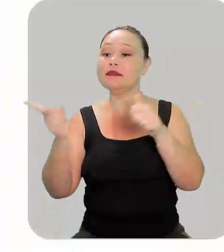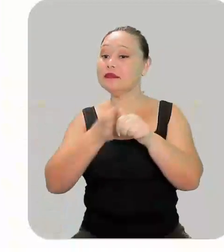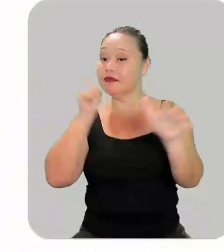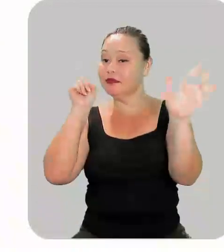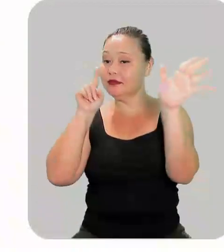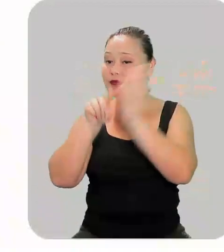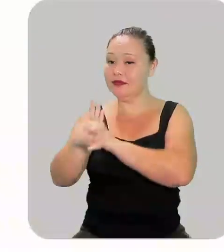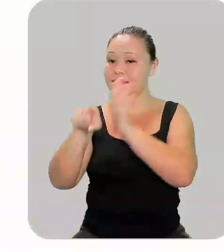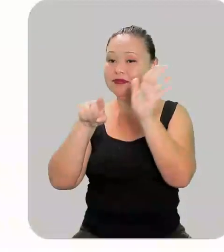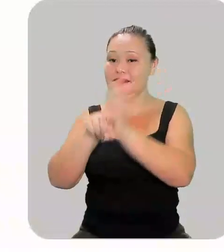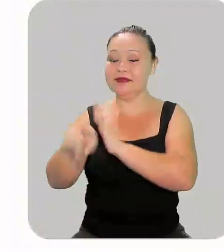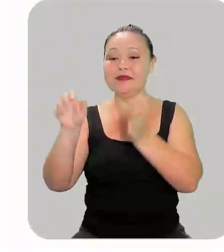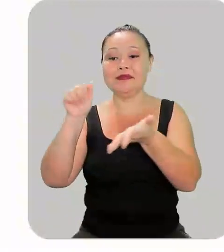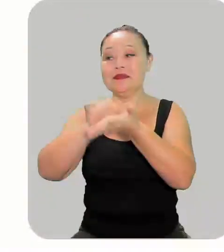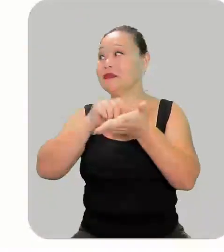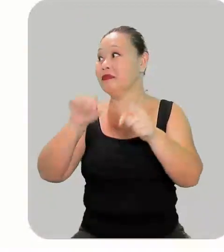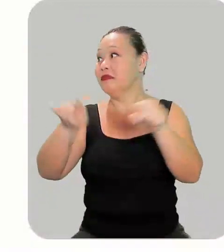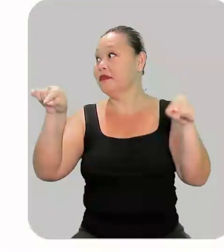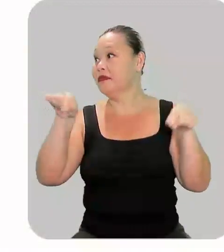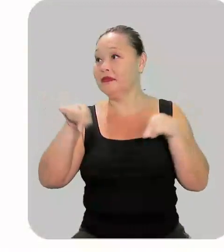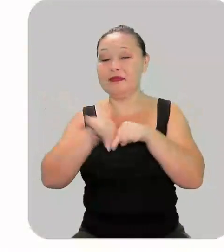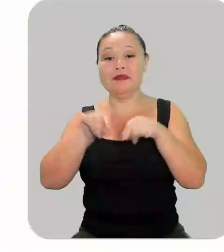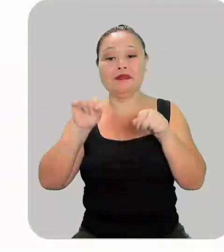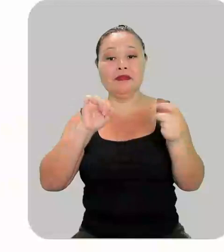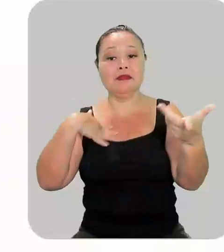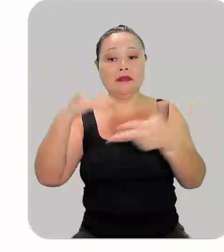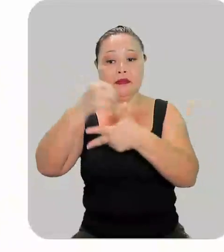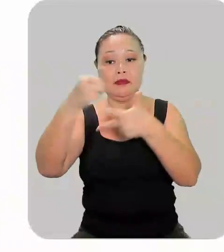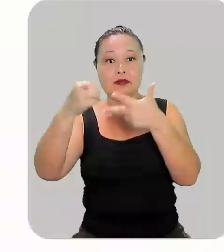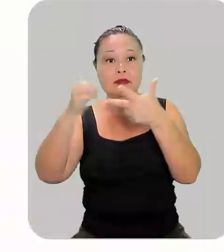Primeira questão da atividade Enem